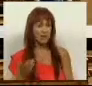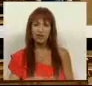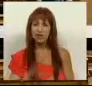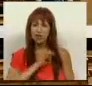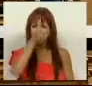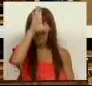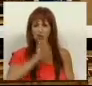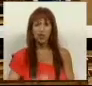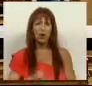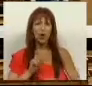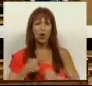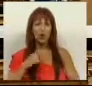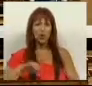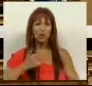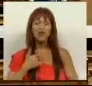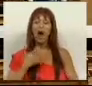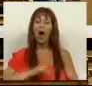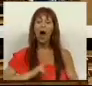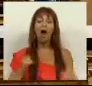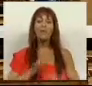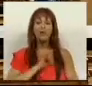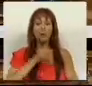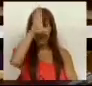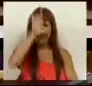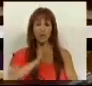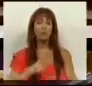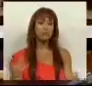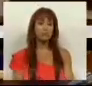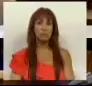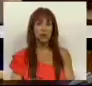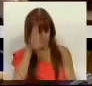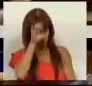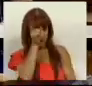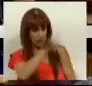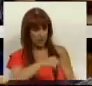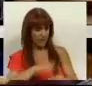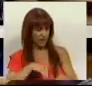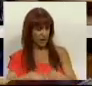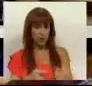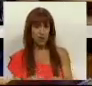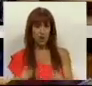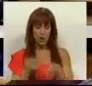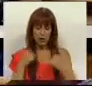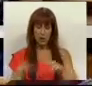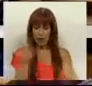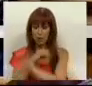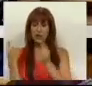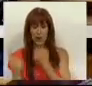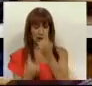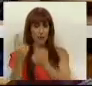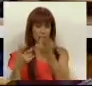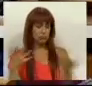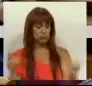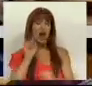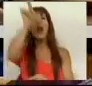Sr. Primeiro-Ministro, aquilo que os Verdes gostariam que o Sr. Primeiro-Ministro e o Governo fizessem em cada Conselho Europeu era